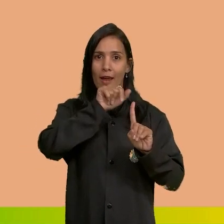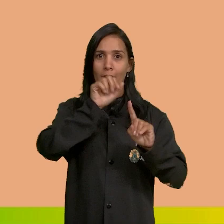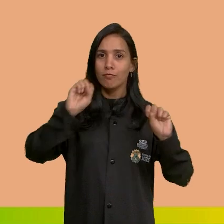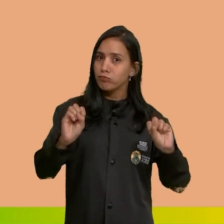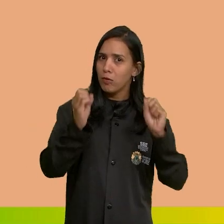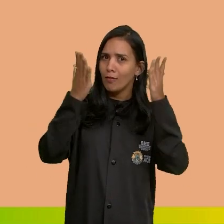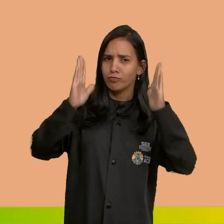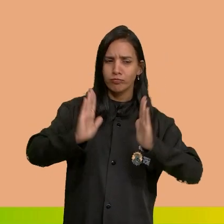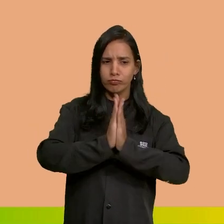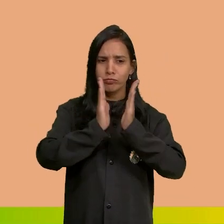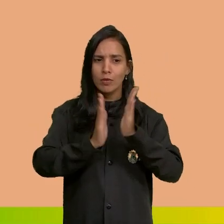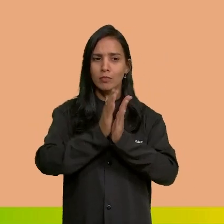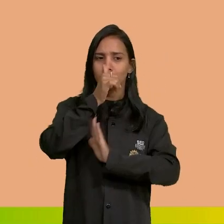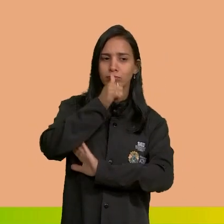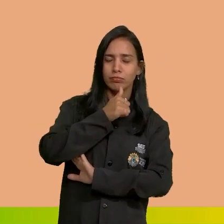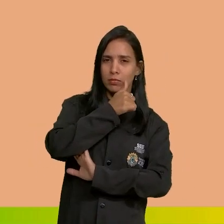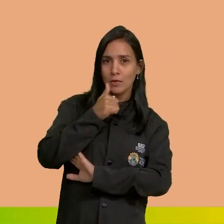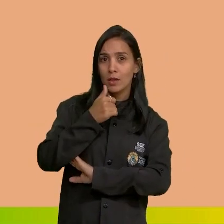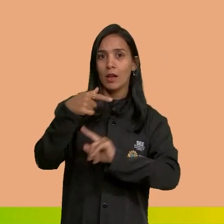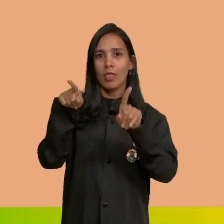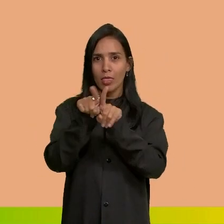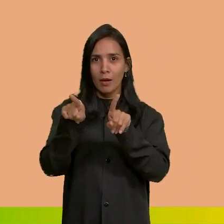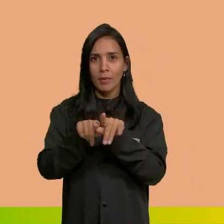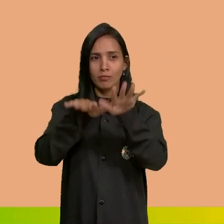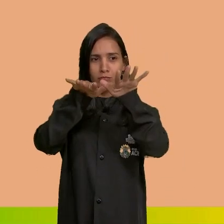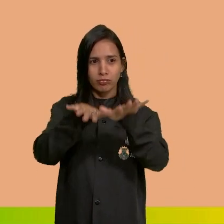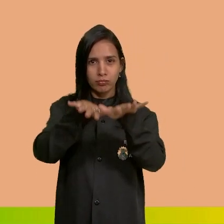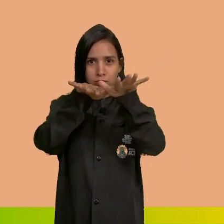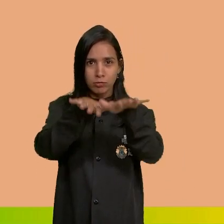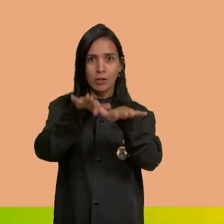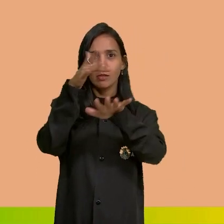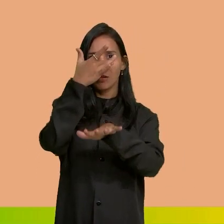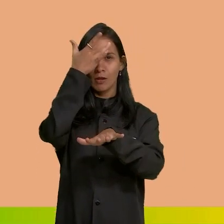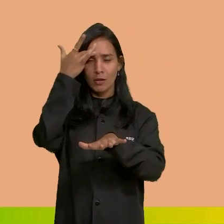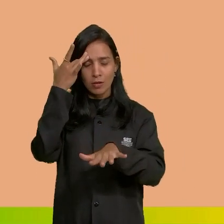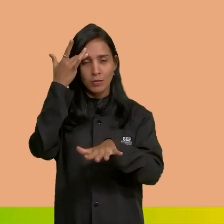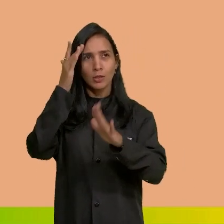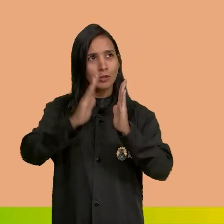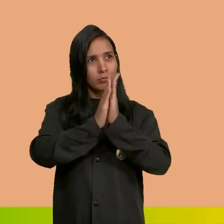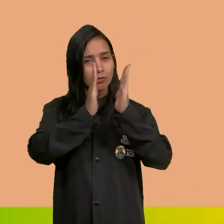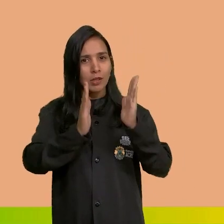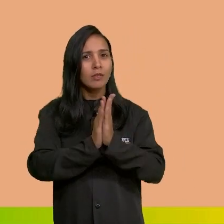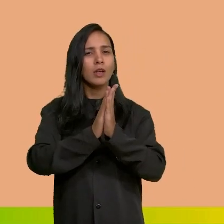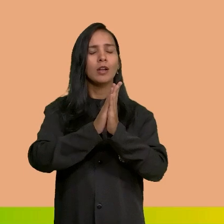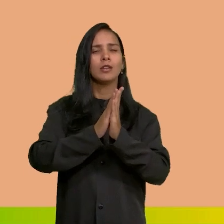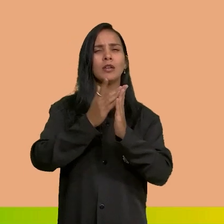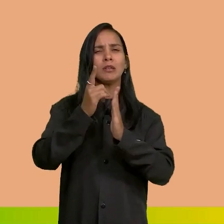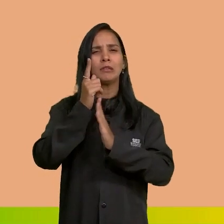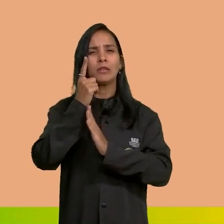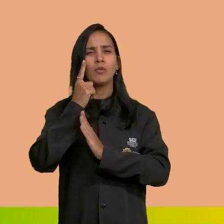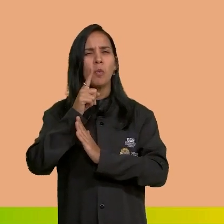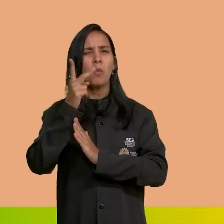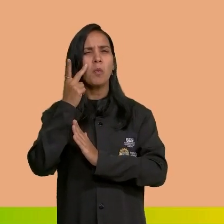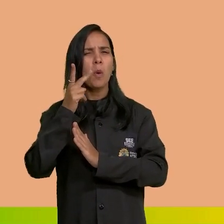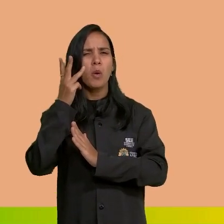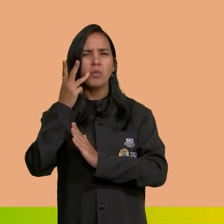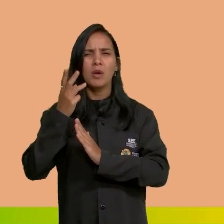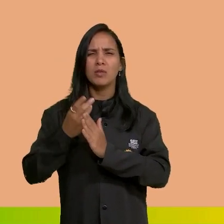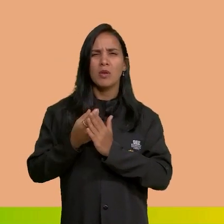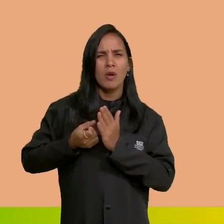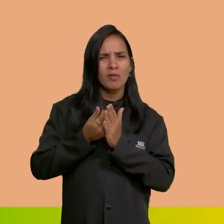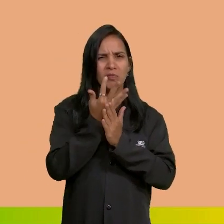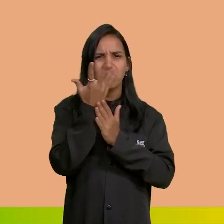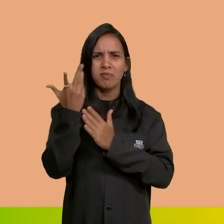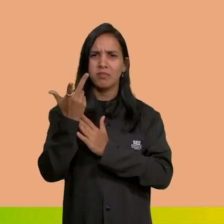sagrados, procissões e recitais que duravam dias seguidos, aconteciam uma vez por